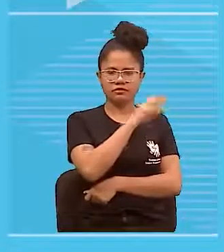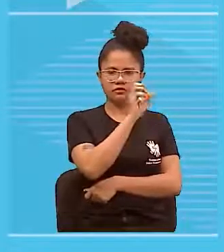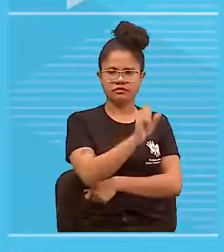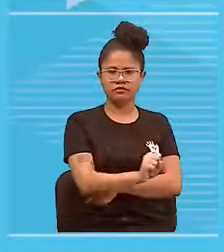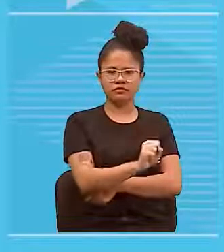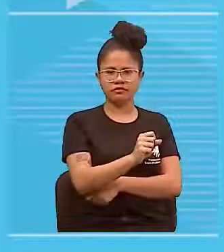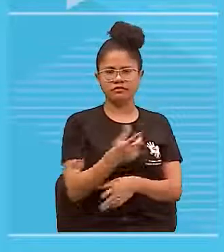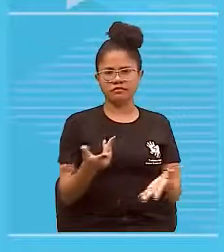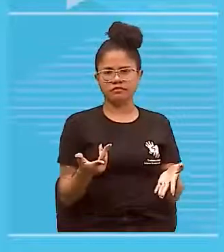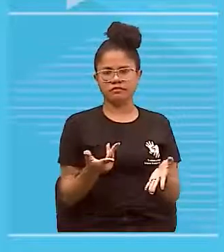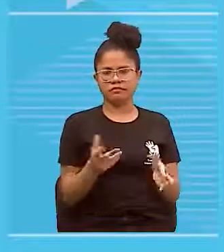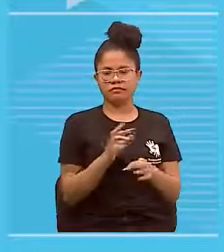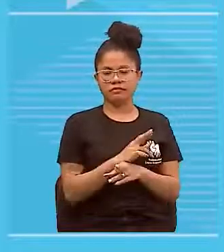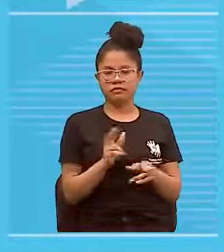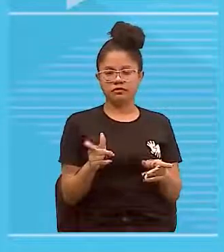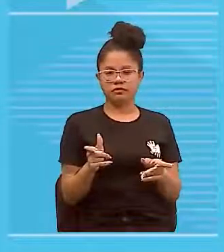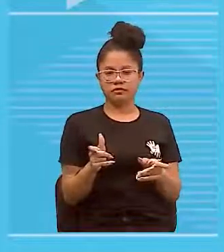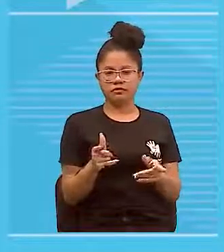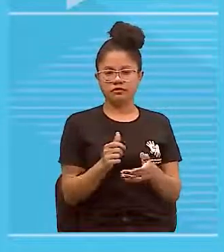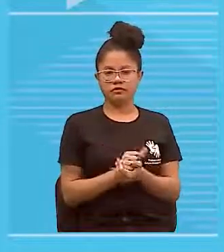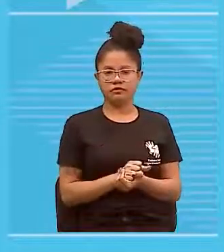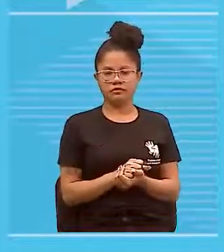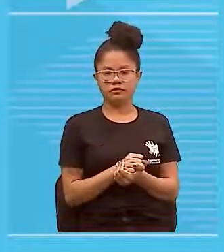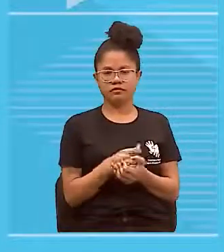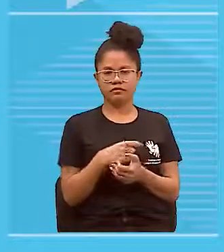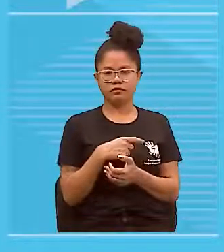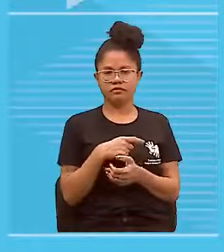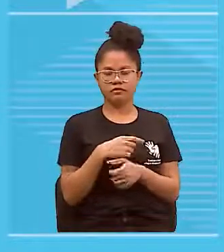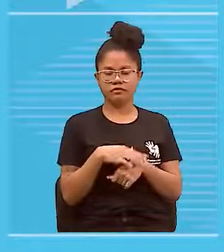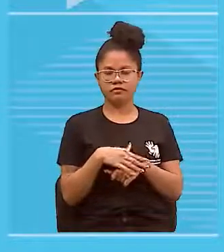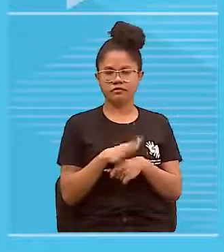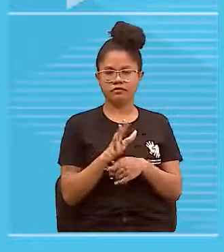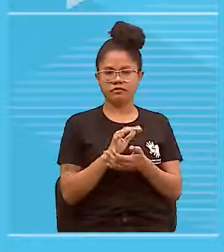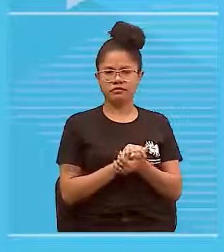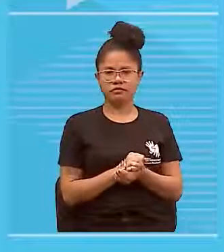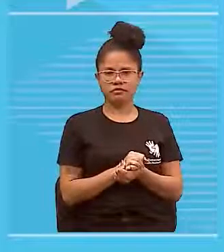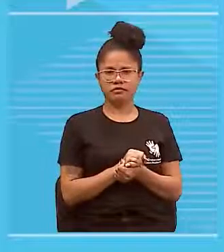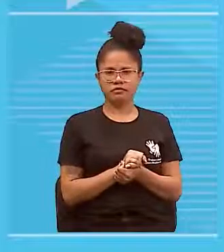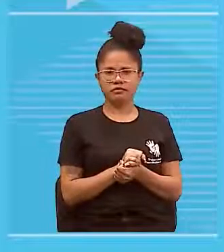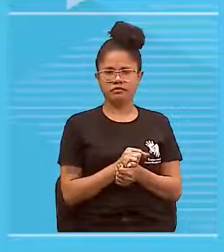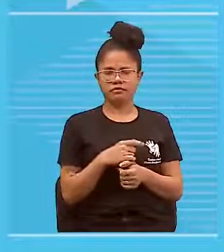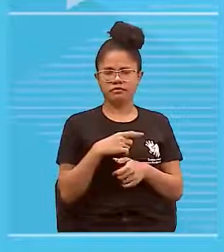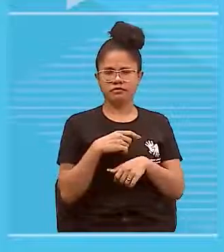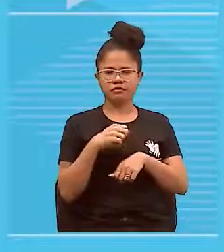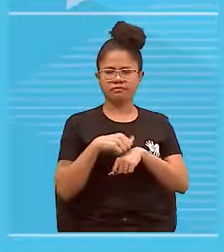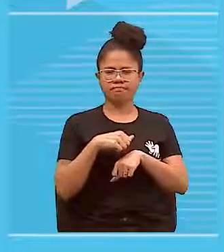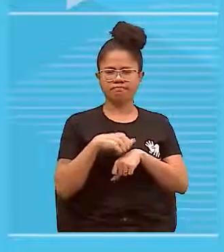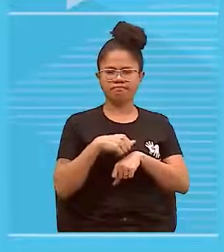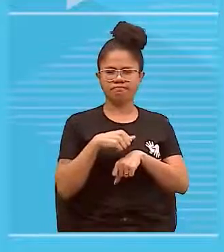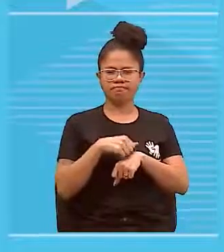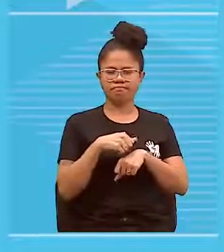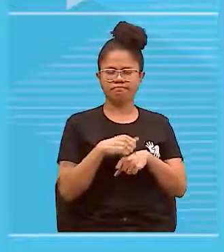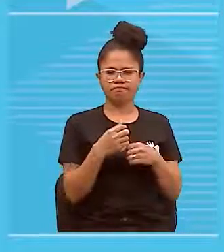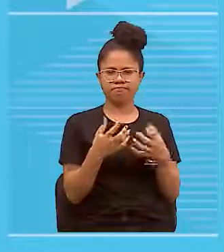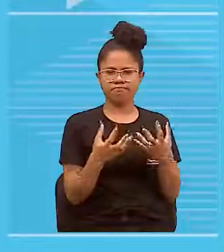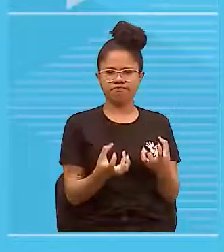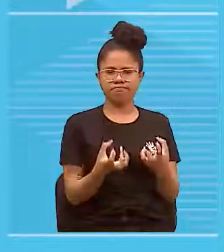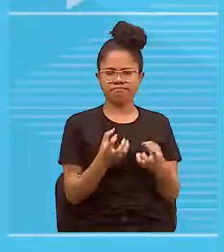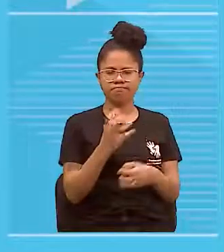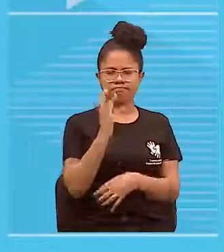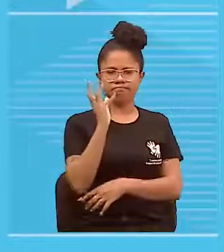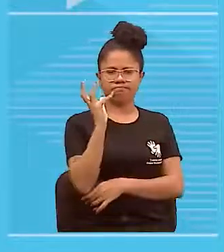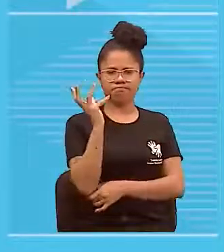aí, galeras, o negócio vai ficando diferente. Aí começa a aparecer uma paisagem mais pedregosa, né? Mais seca, as árvores